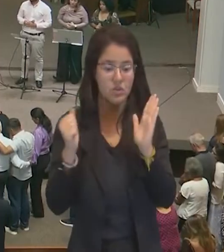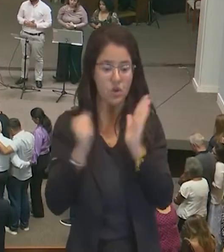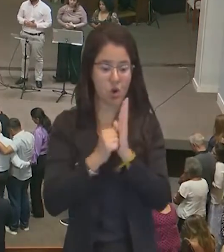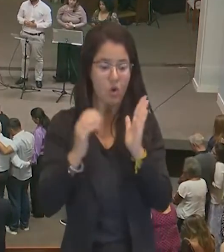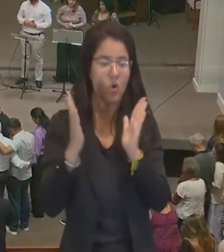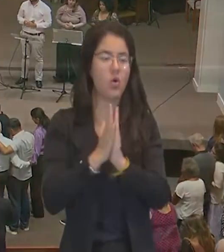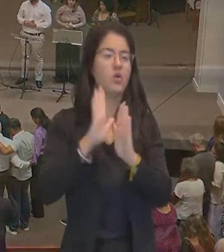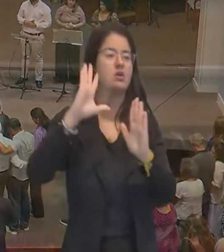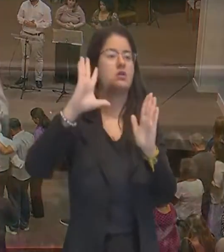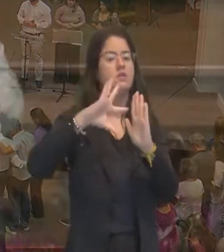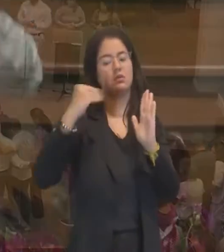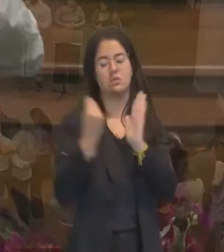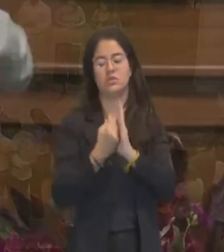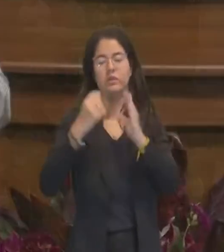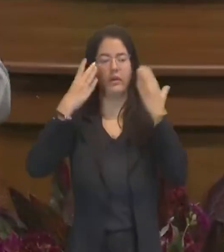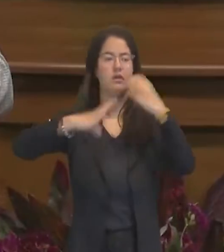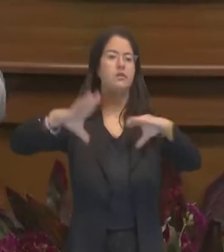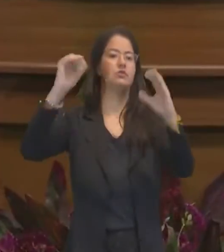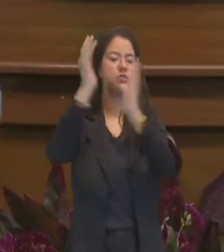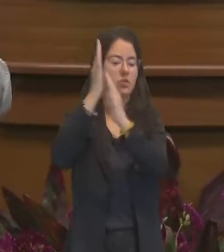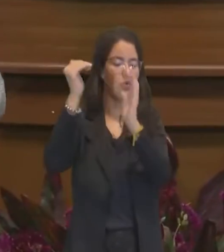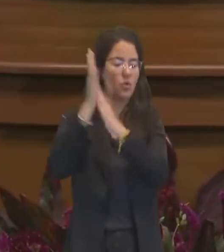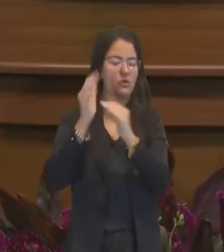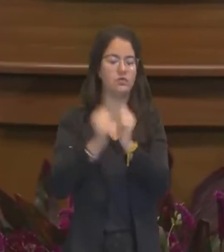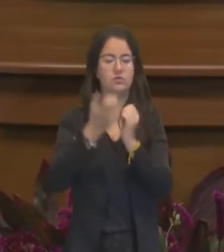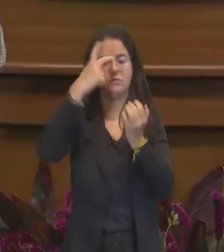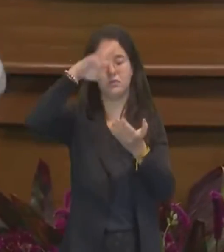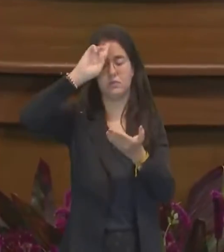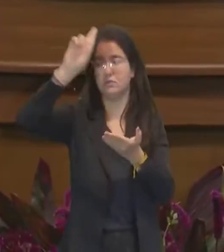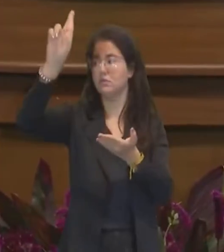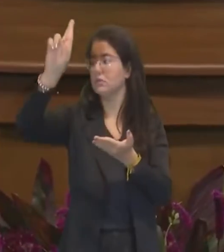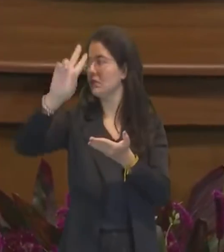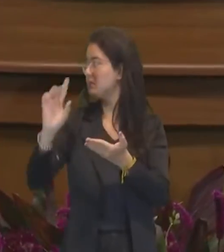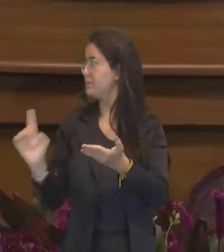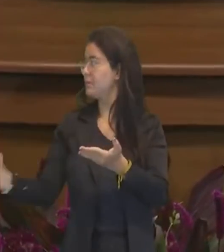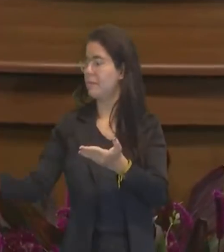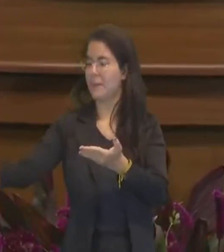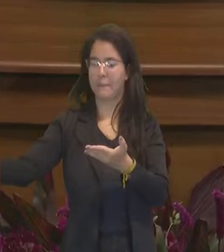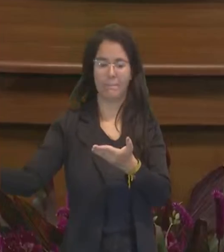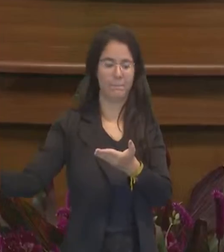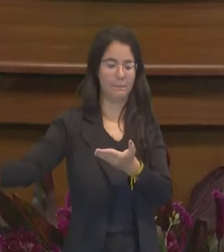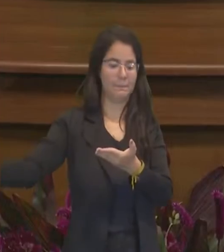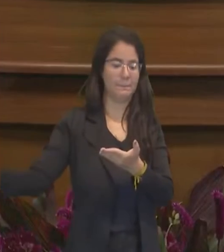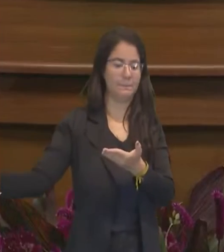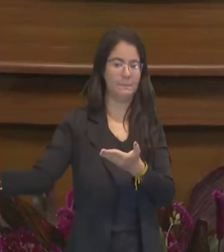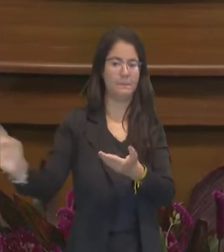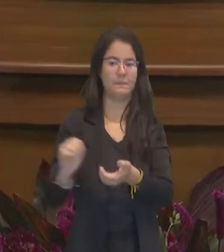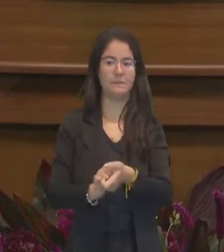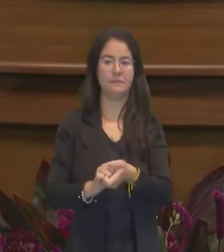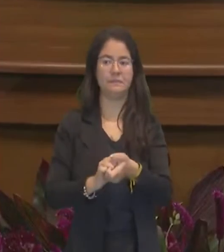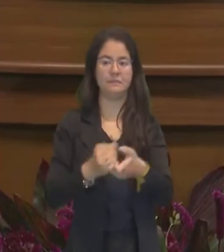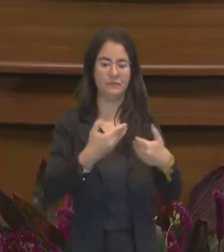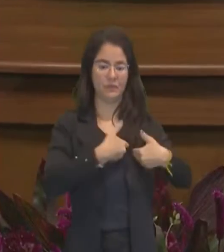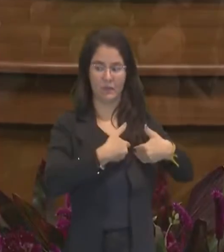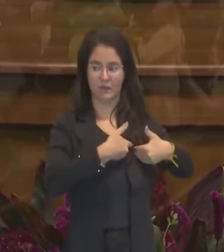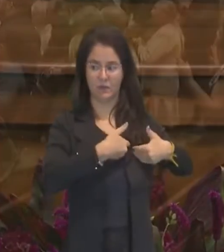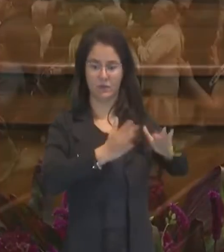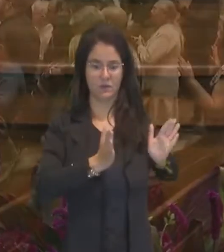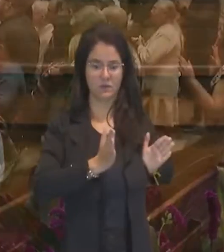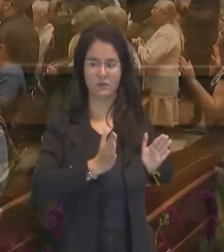cante, igreja louve. A orarmos, Senhor, vamos declarar isso de todo o nosso coração.